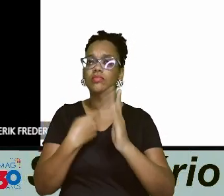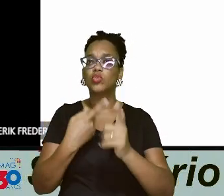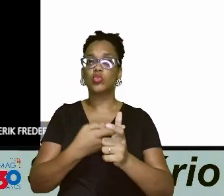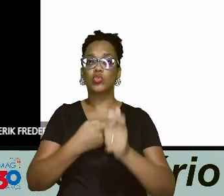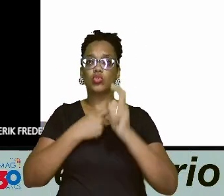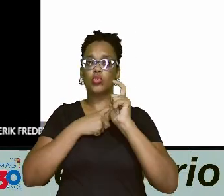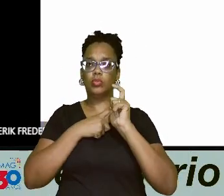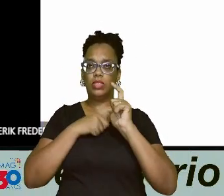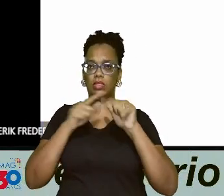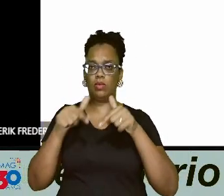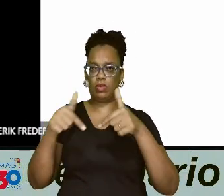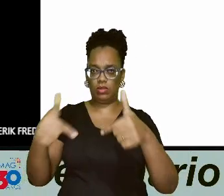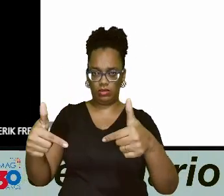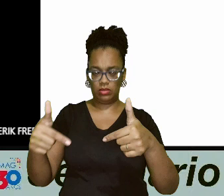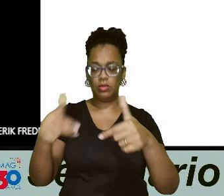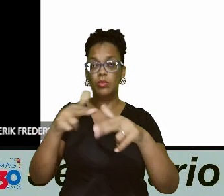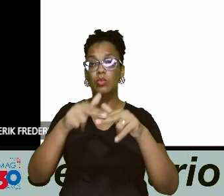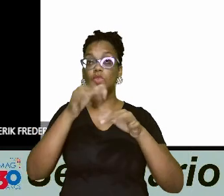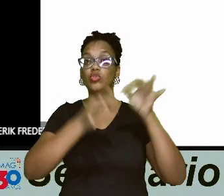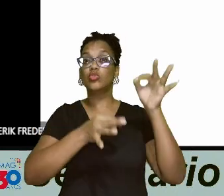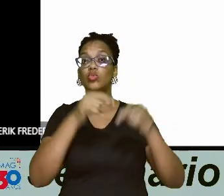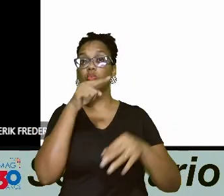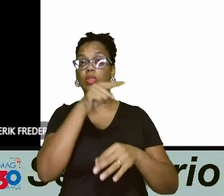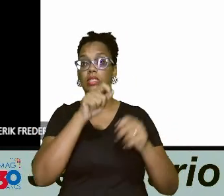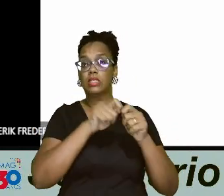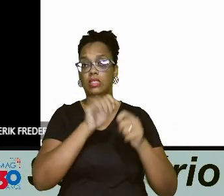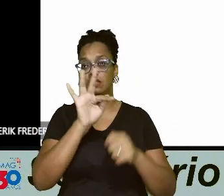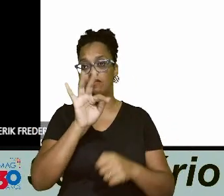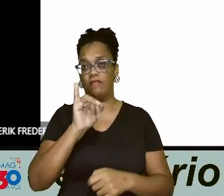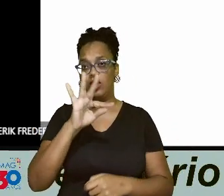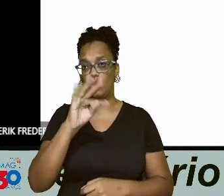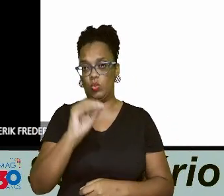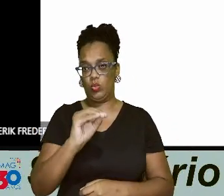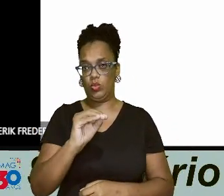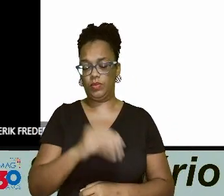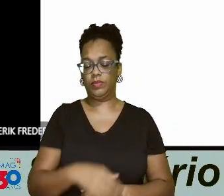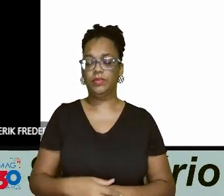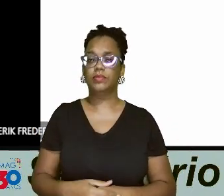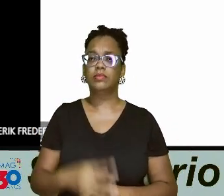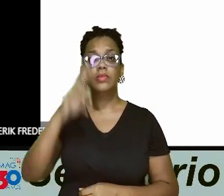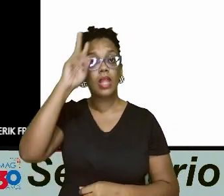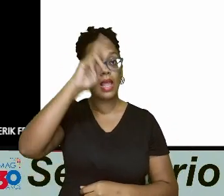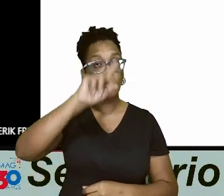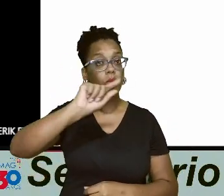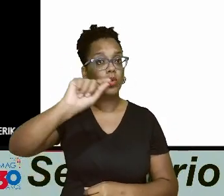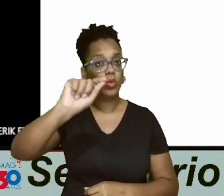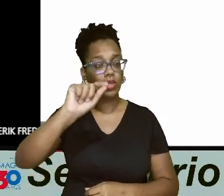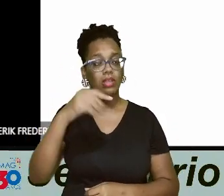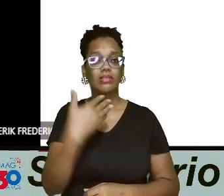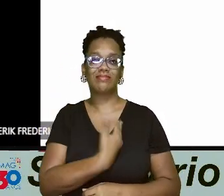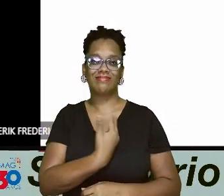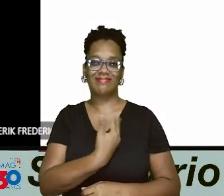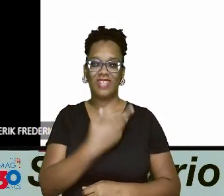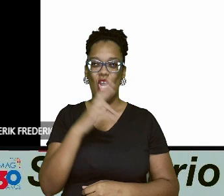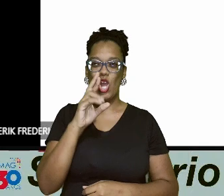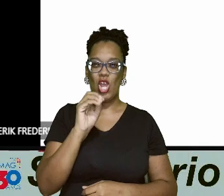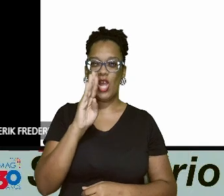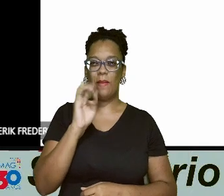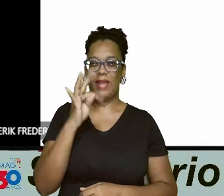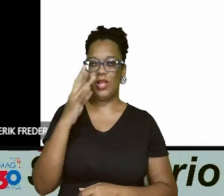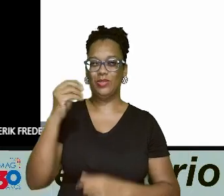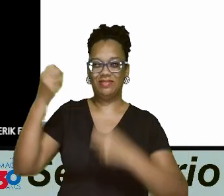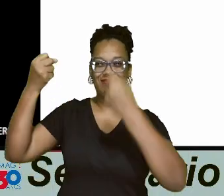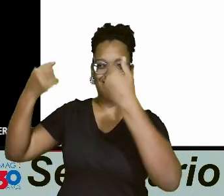execução pelo juiz do feito. Lembrando que, como disse o colega Roberto na sua exposição,